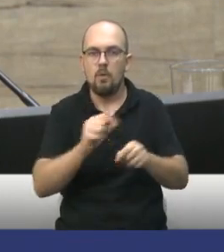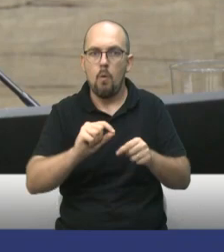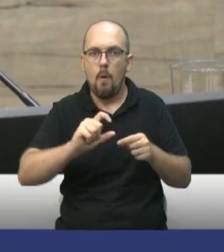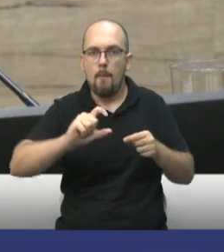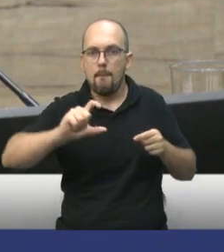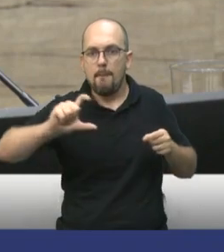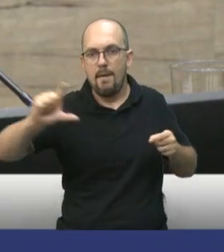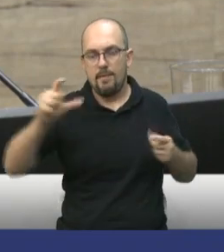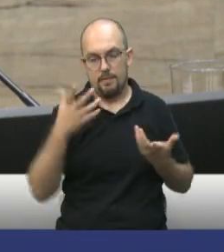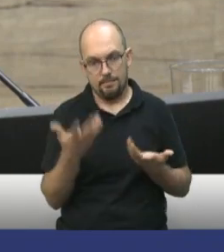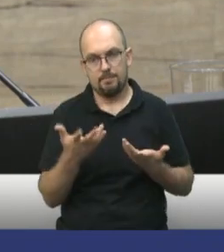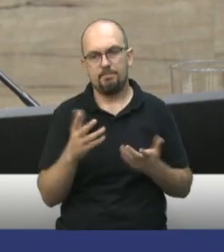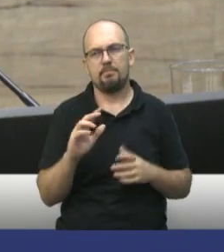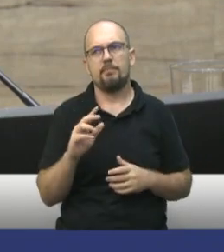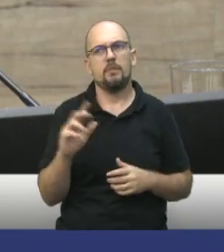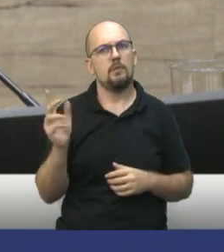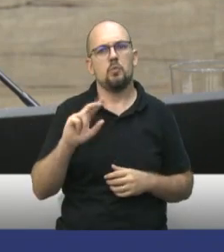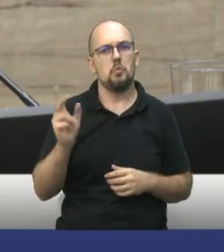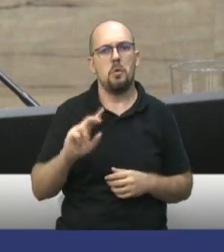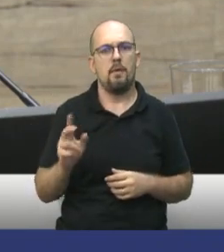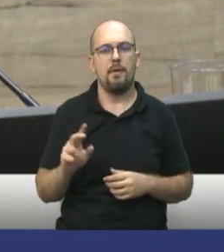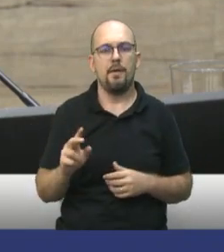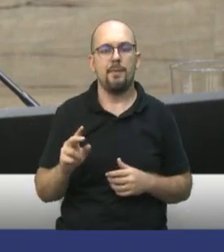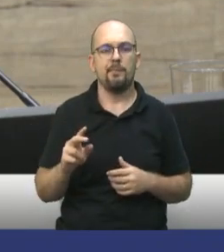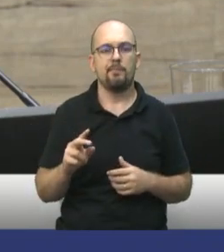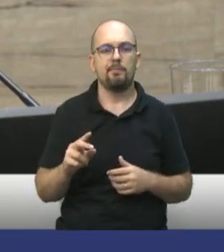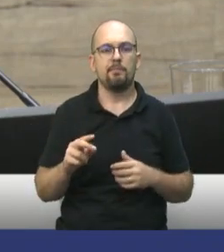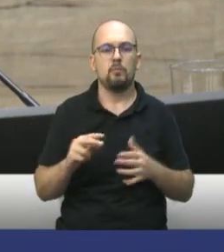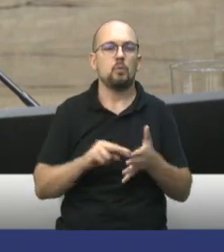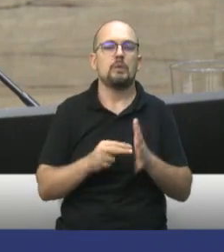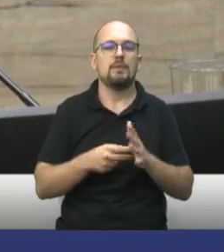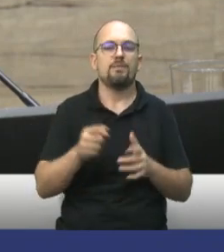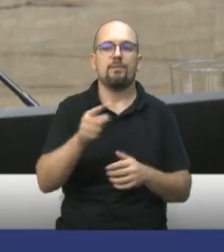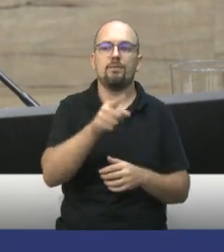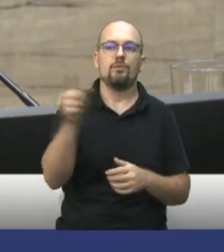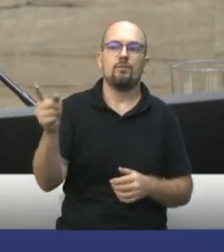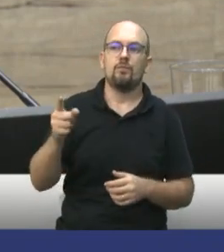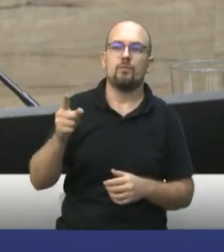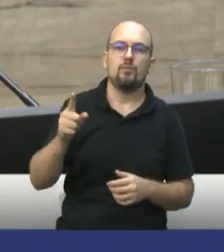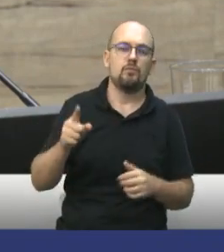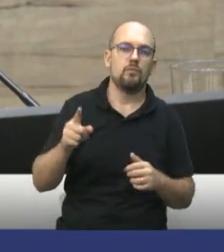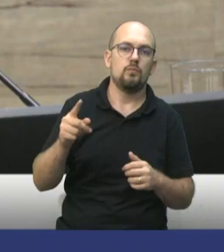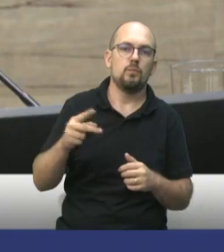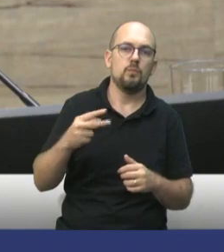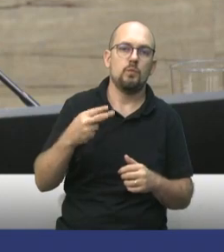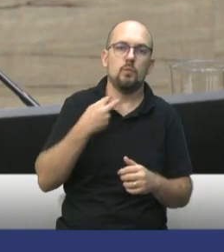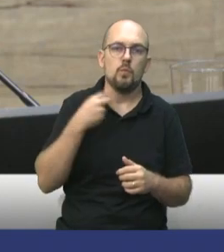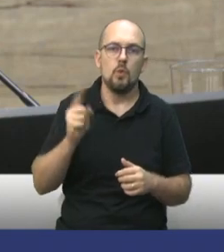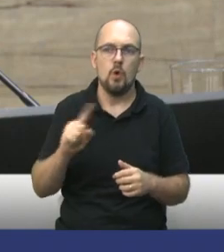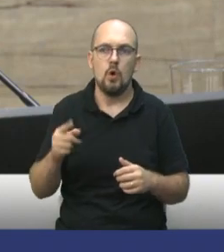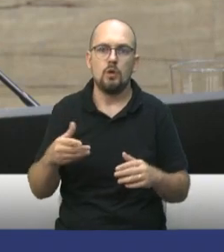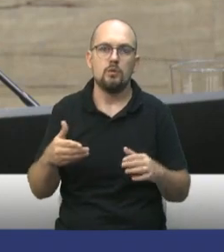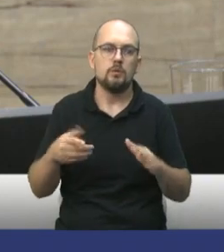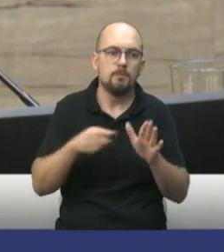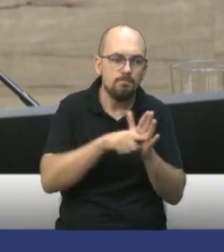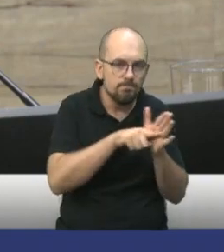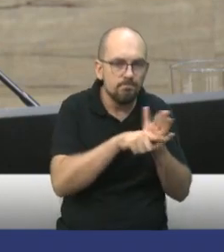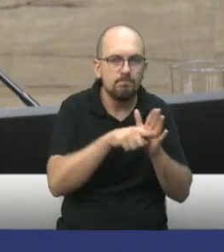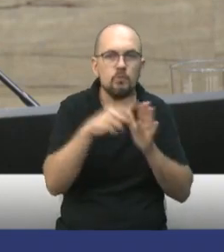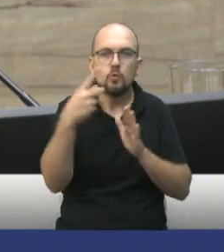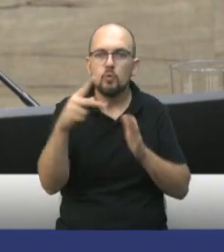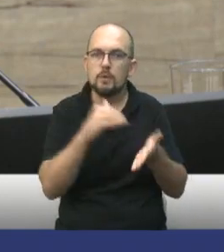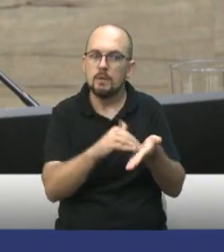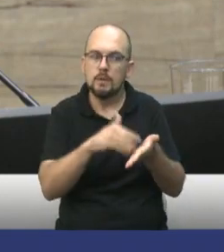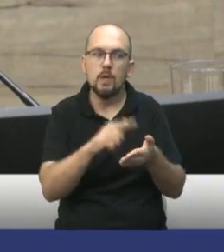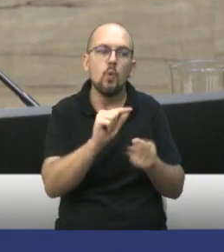não significa que também que não esteja dentro desse conceito, que vocês não possam estar consultando dentro das suas secretarias o